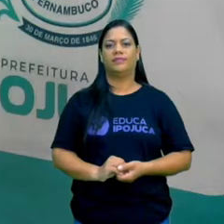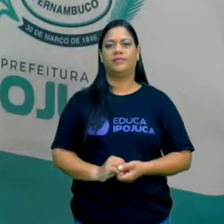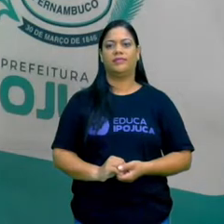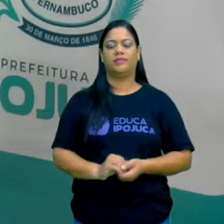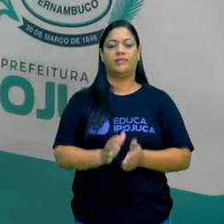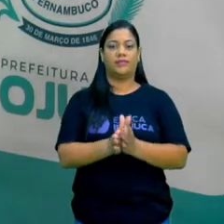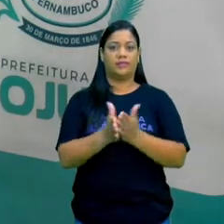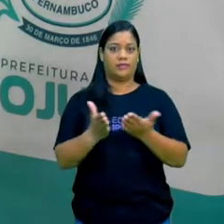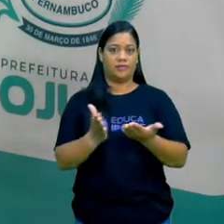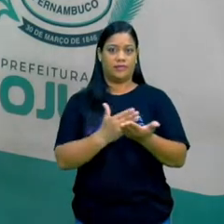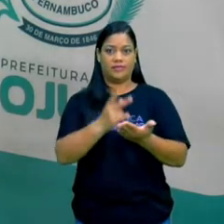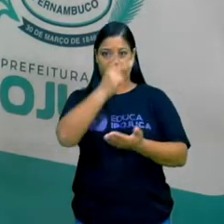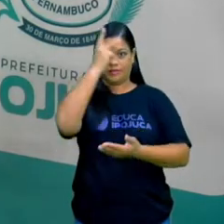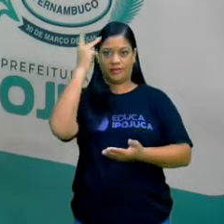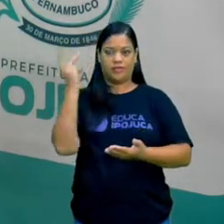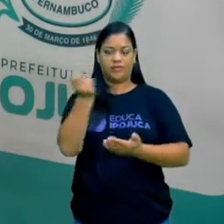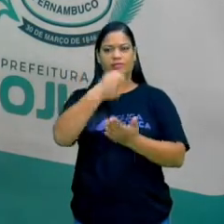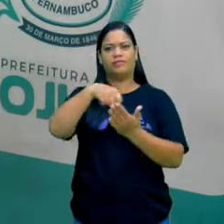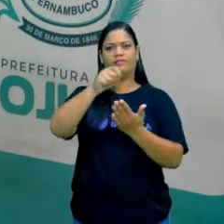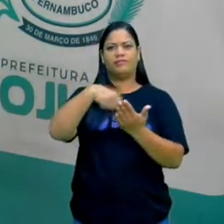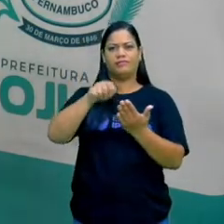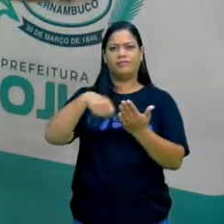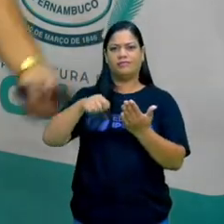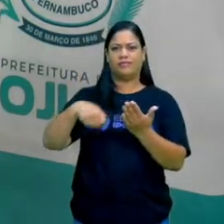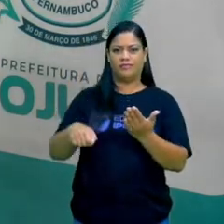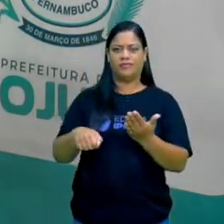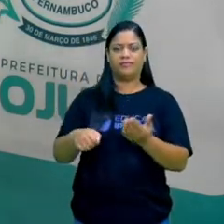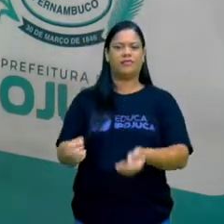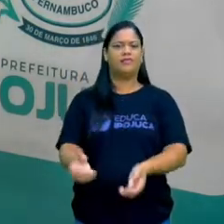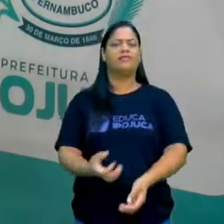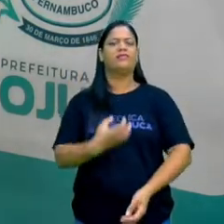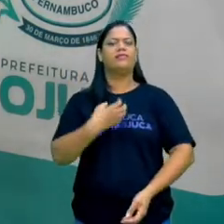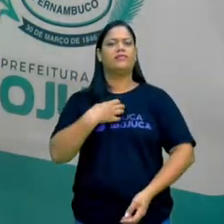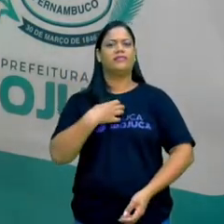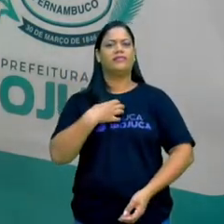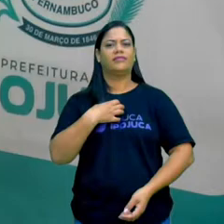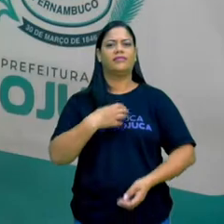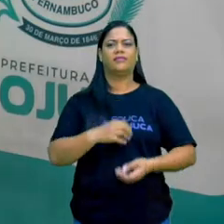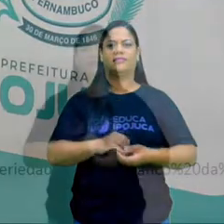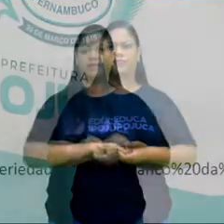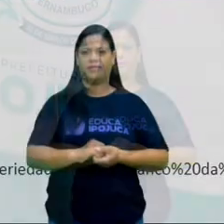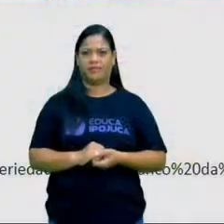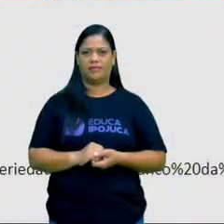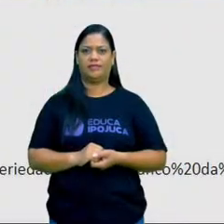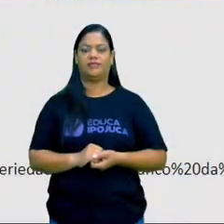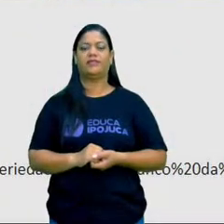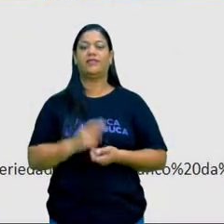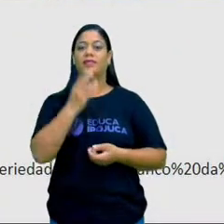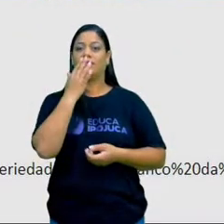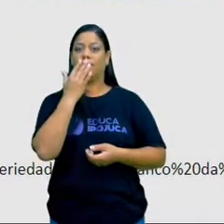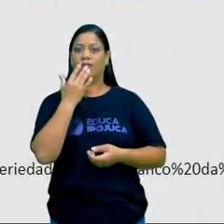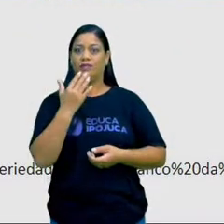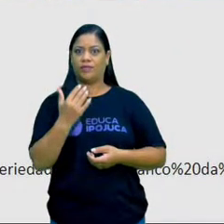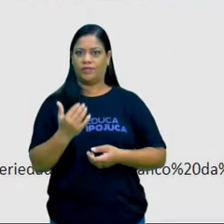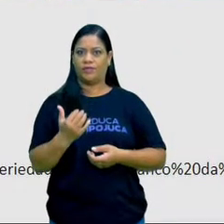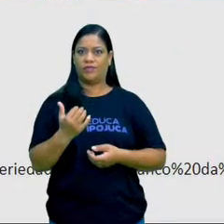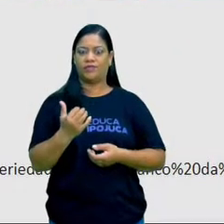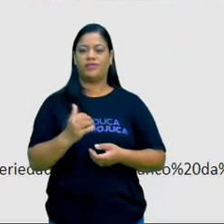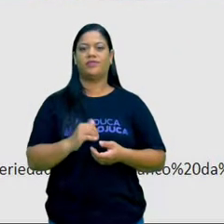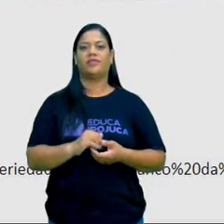Neste livro, os autores, eles descrevem várias sensações acromáticas que derivam das cores em